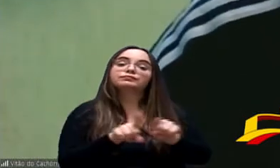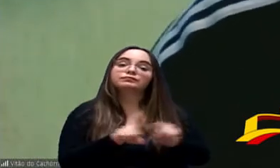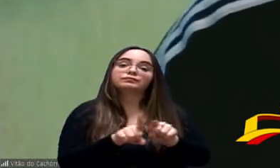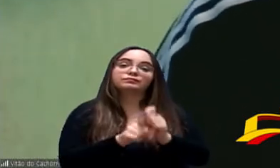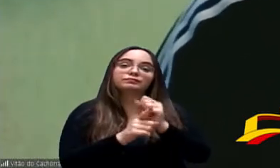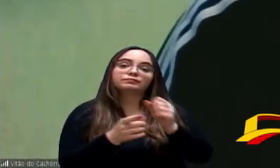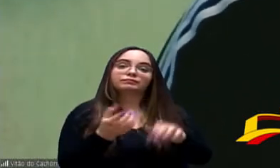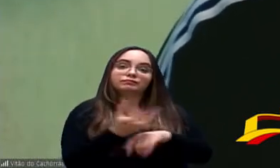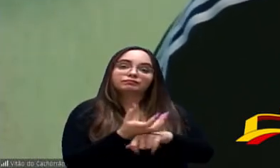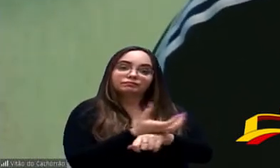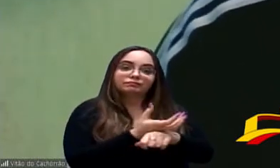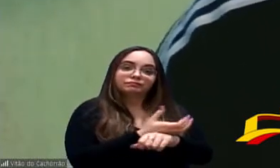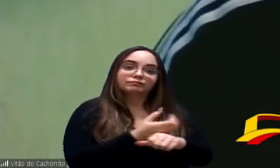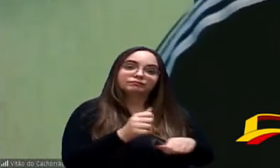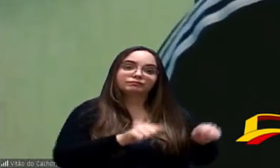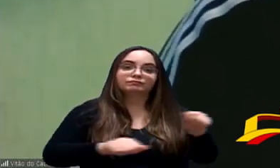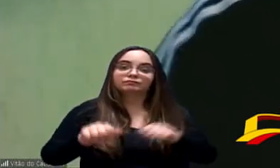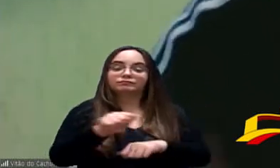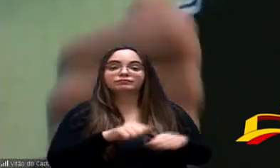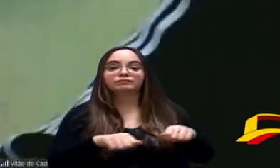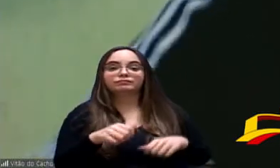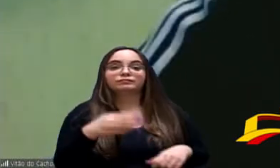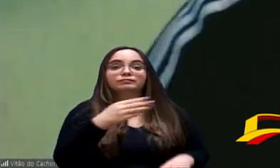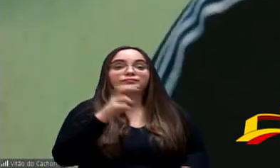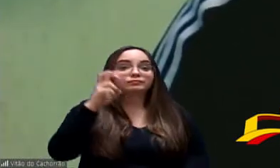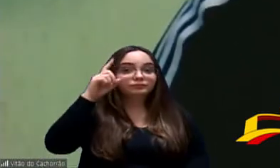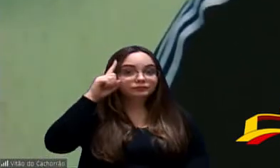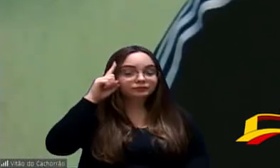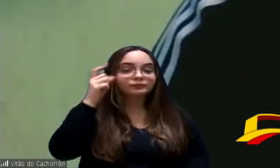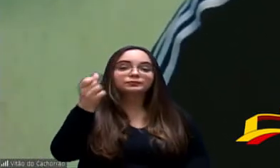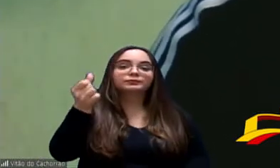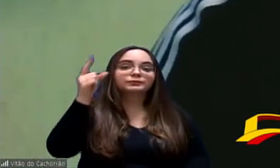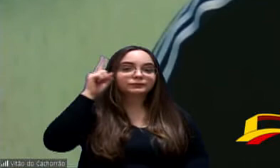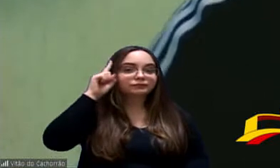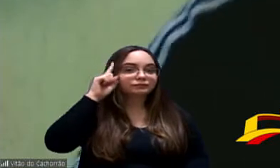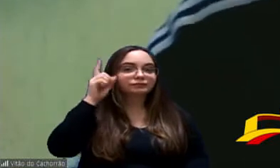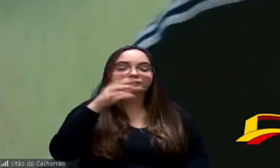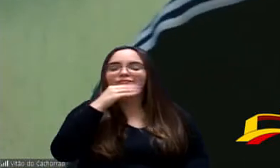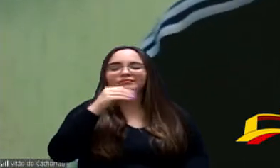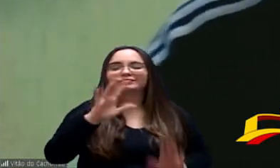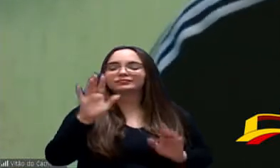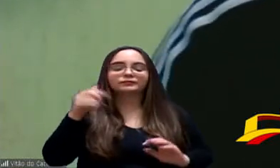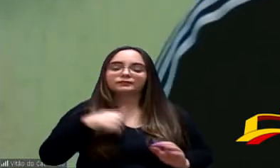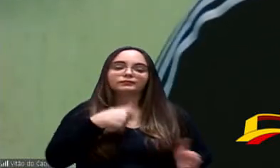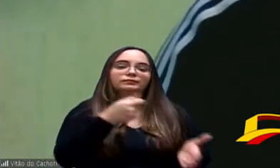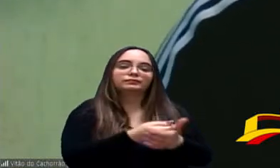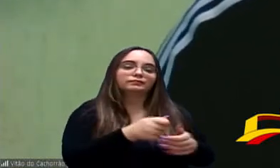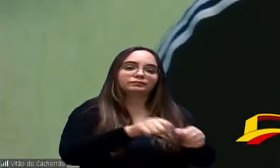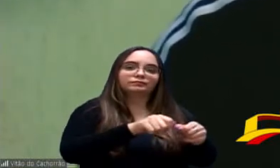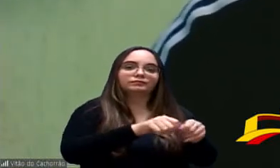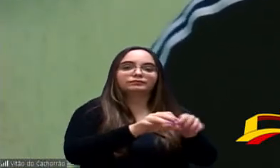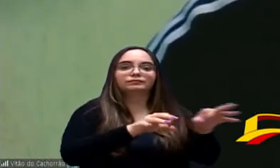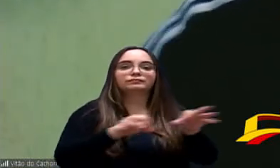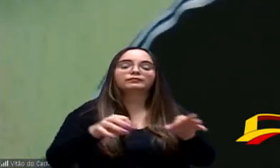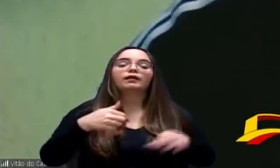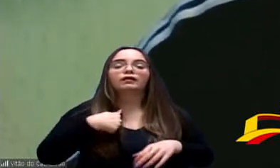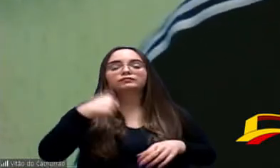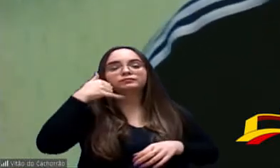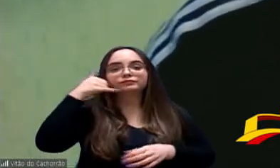está certo, que demorou 5, 6 dias, não foram roçar, ele roçou. Ele mesmo pagou e roçou, depois eu fui lá, daí eu liguei para a